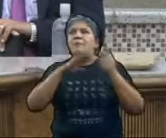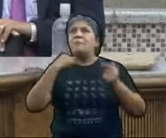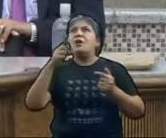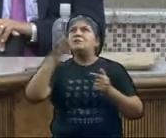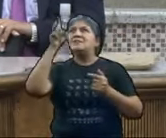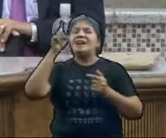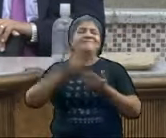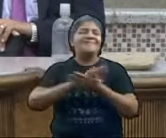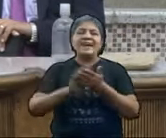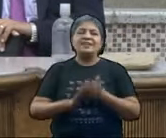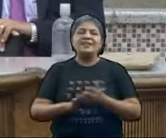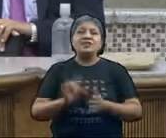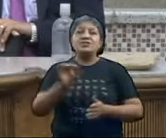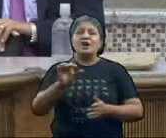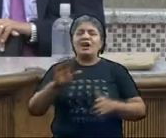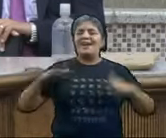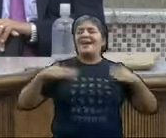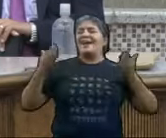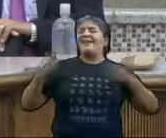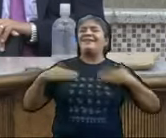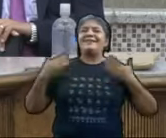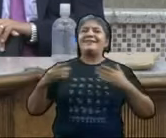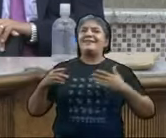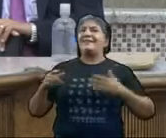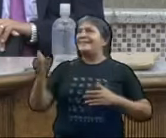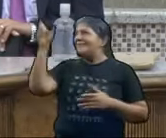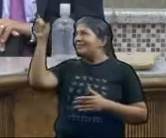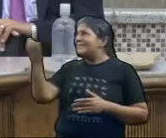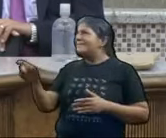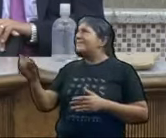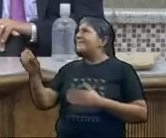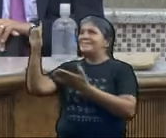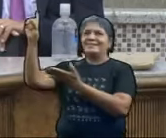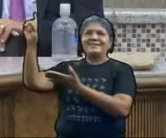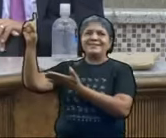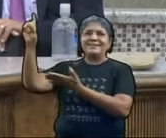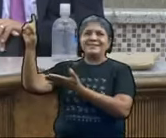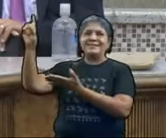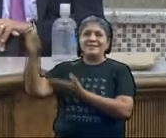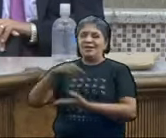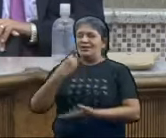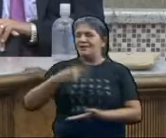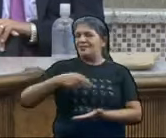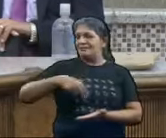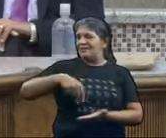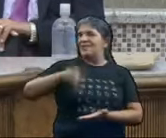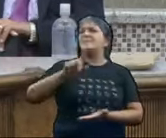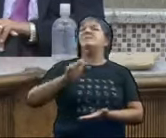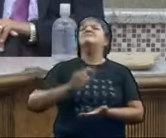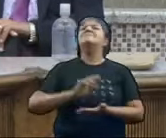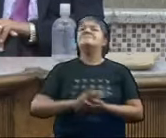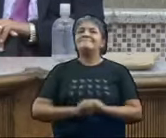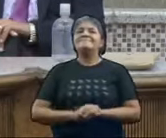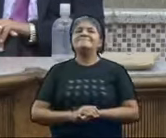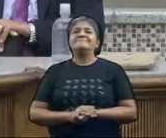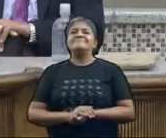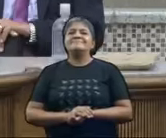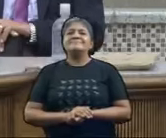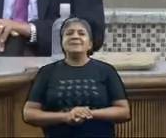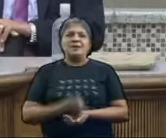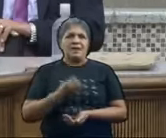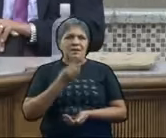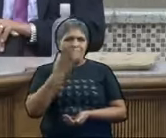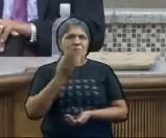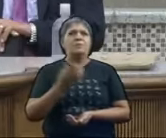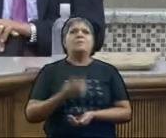do Deus eterno. Esse é o lugar que nós estamos caminhando para Ele. Termino dizendo para os irmãos que vale a pena